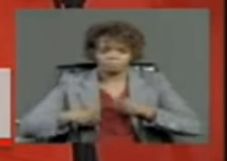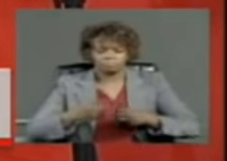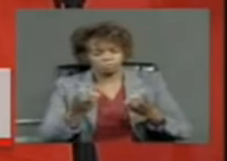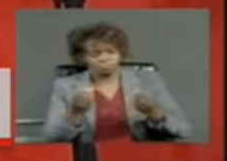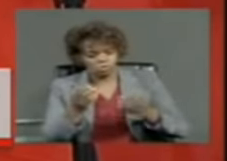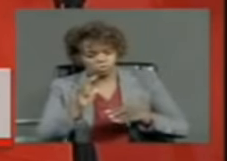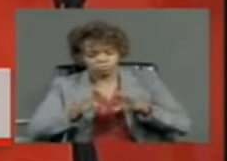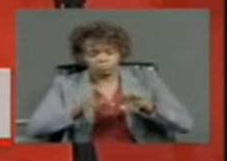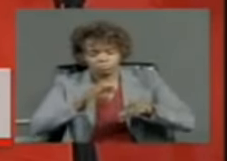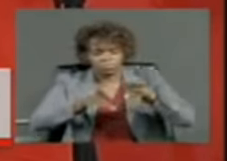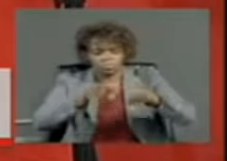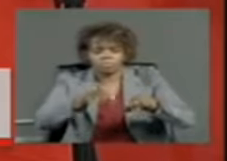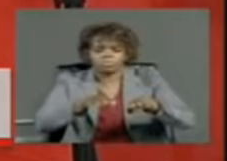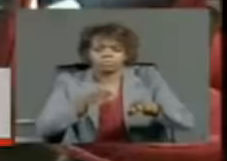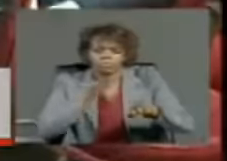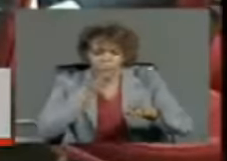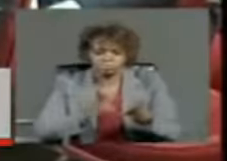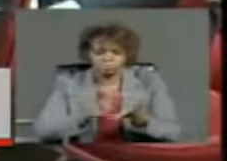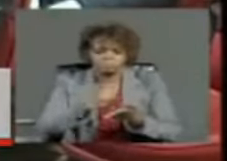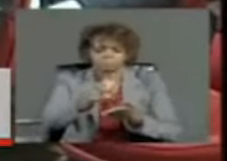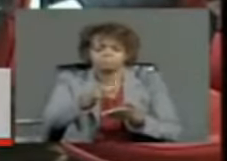mas também já vamos chegar lá.